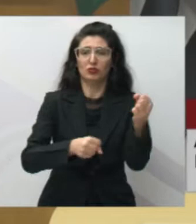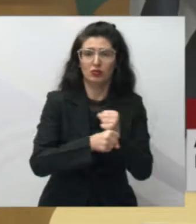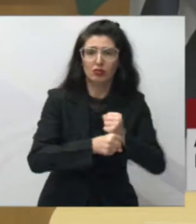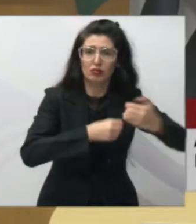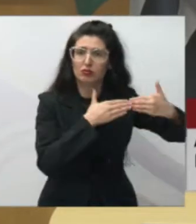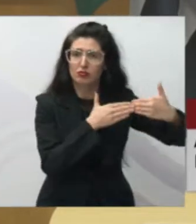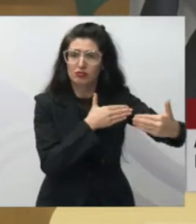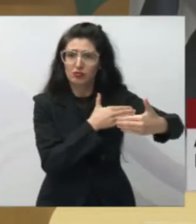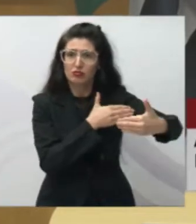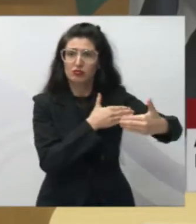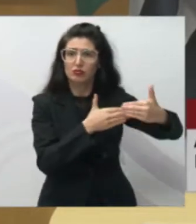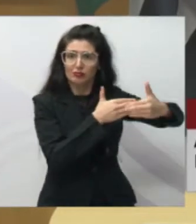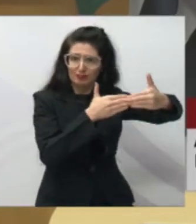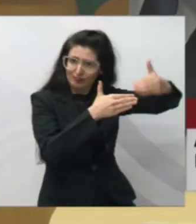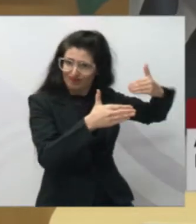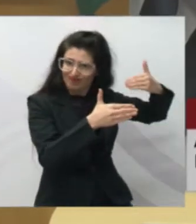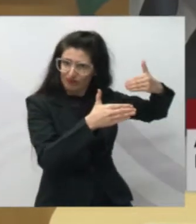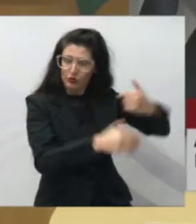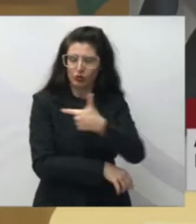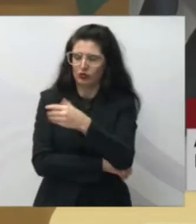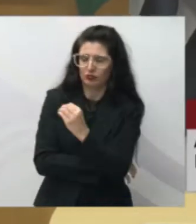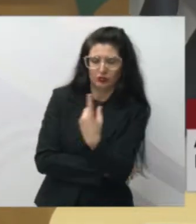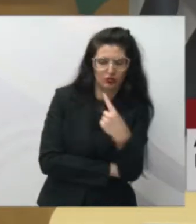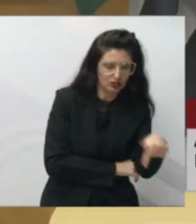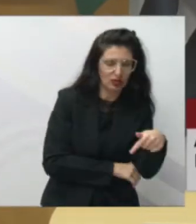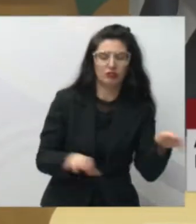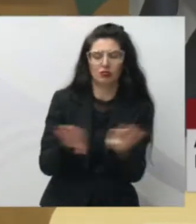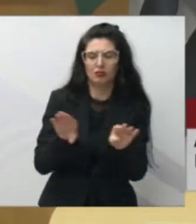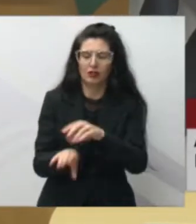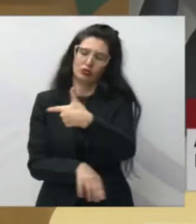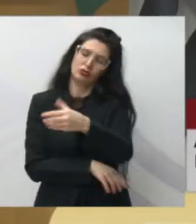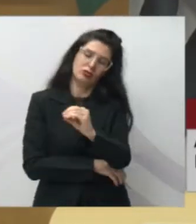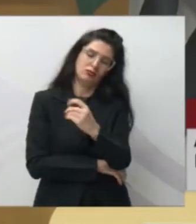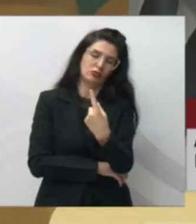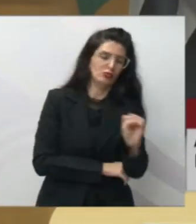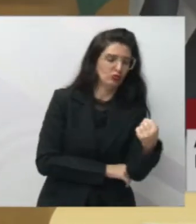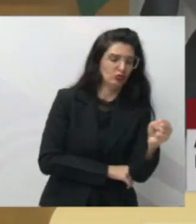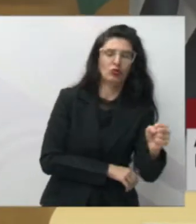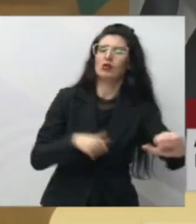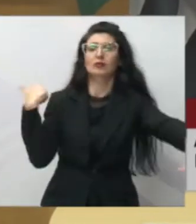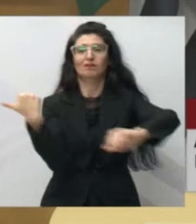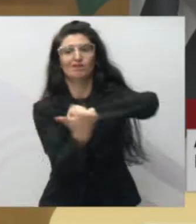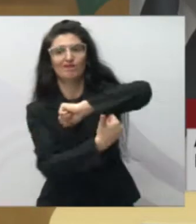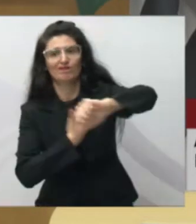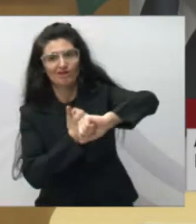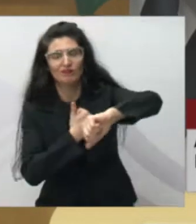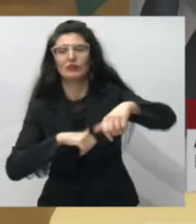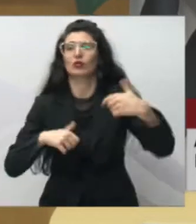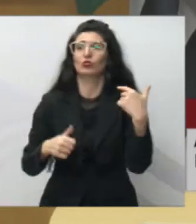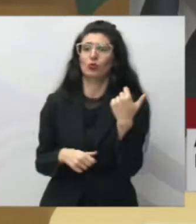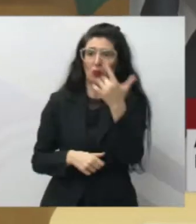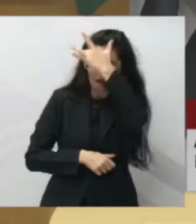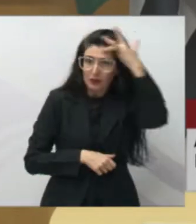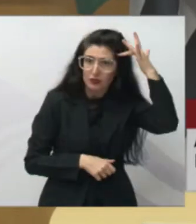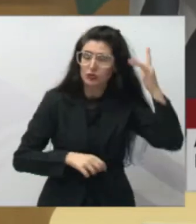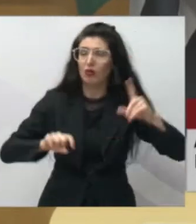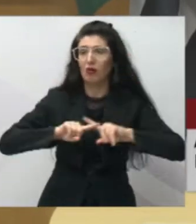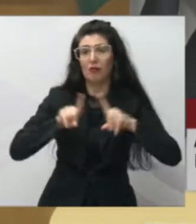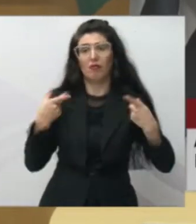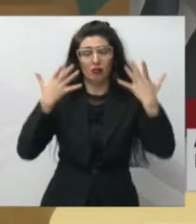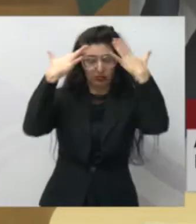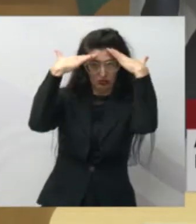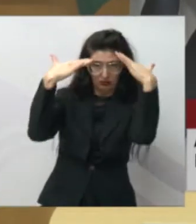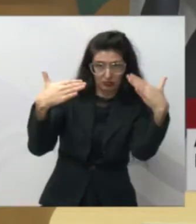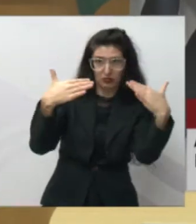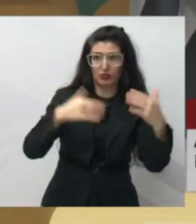2017-2018, a mesa diretora foi alterada e os autores originais, em respeito à nova